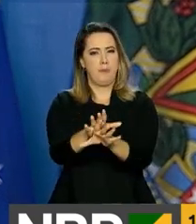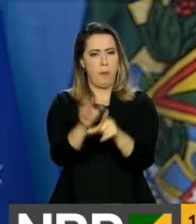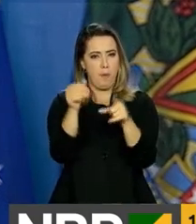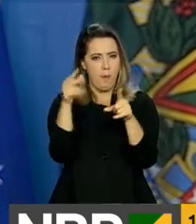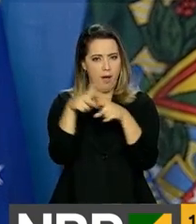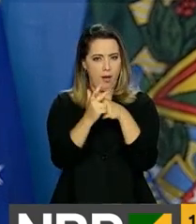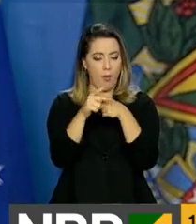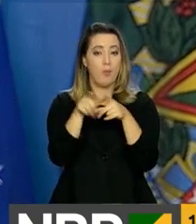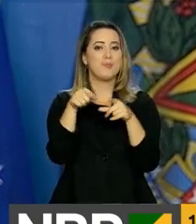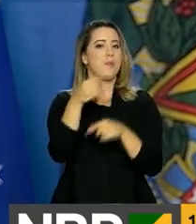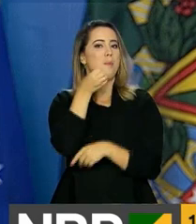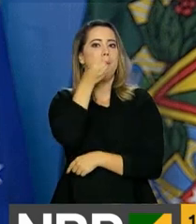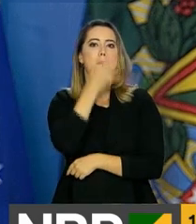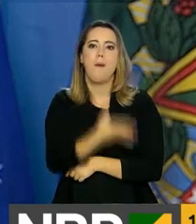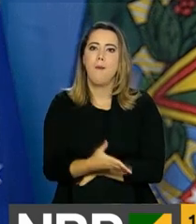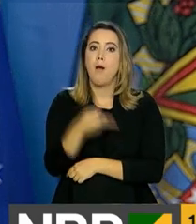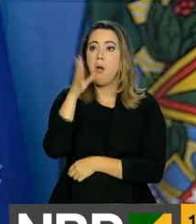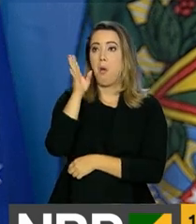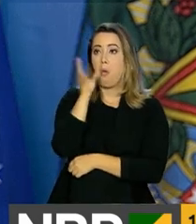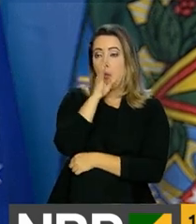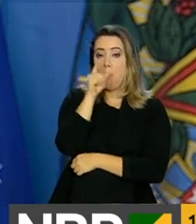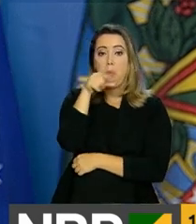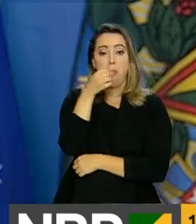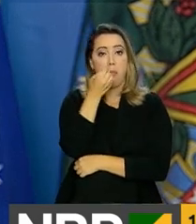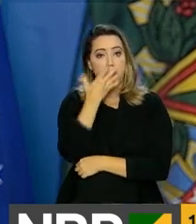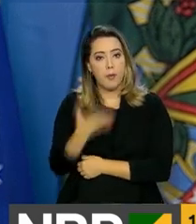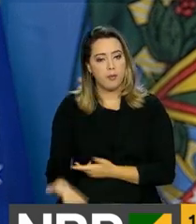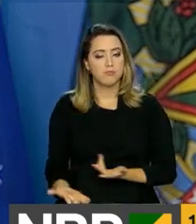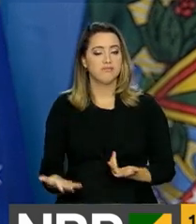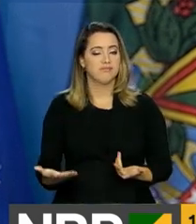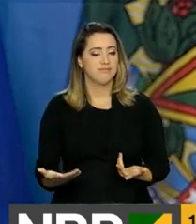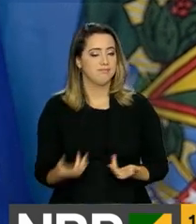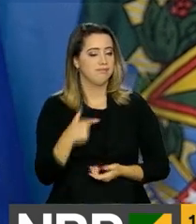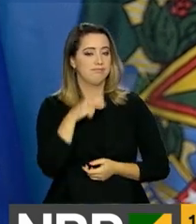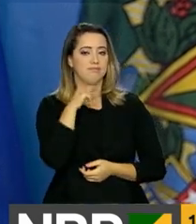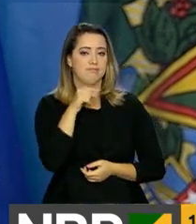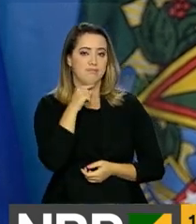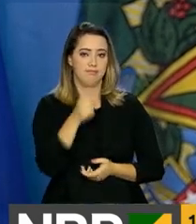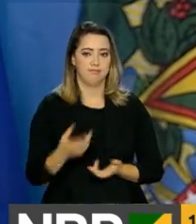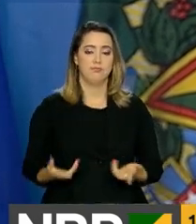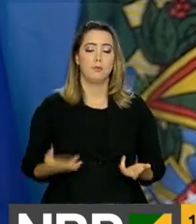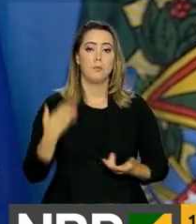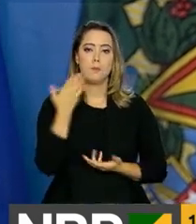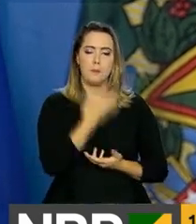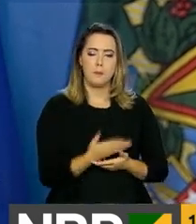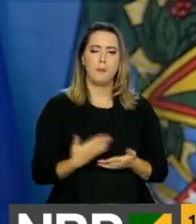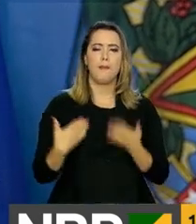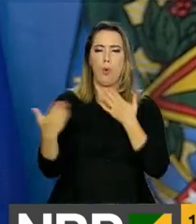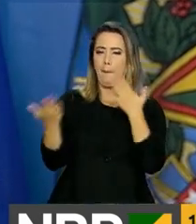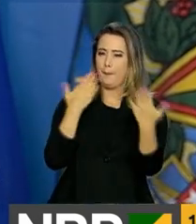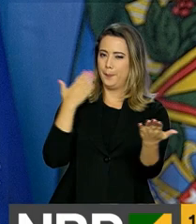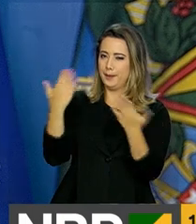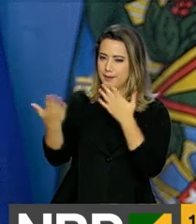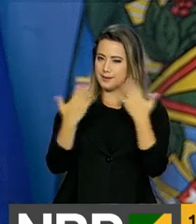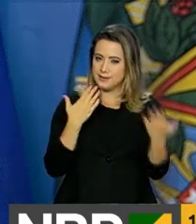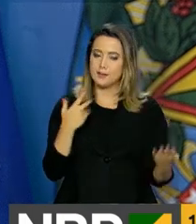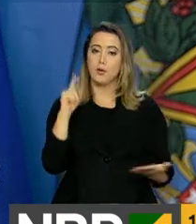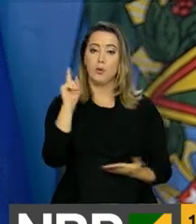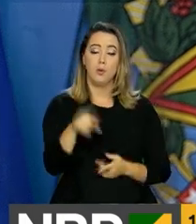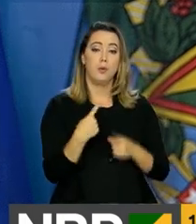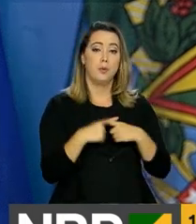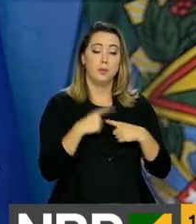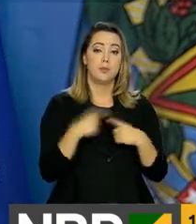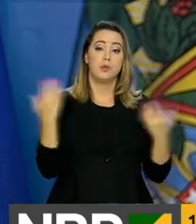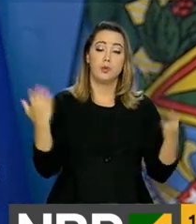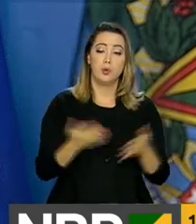dúvida deste fato portanto eu até aproveitei pra fazer essa comparação porque é algo que o brasil